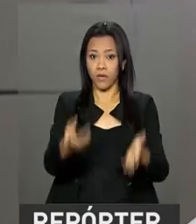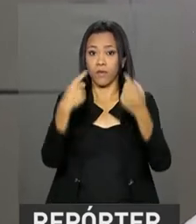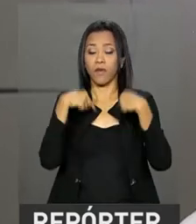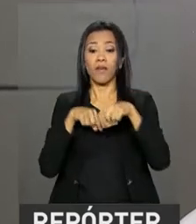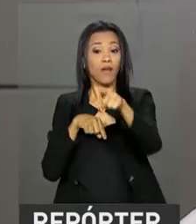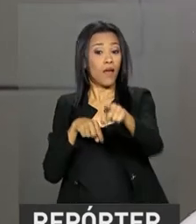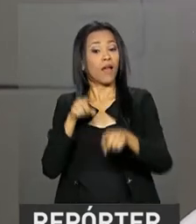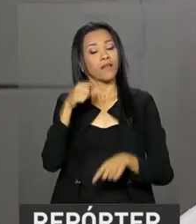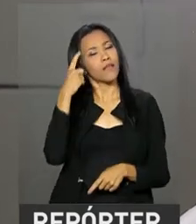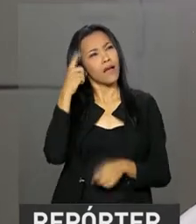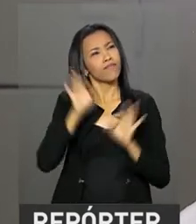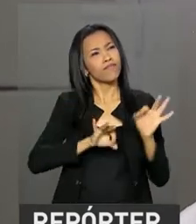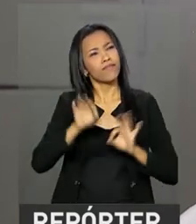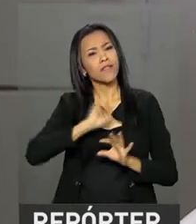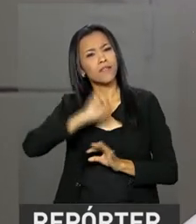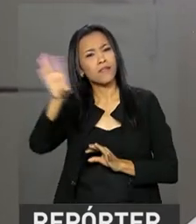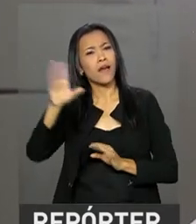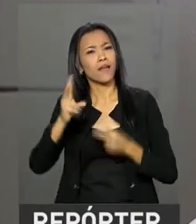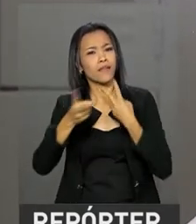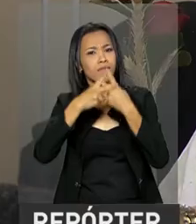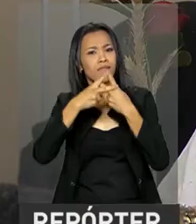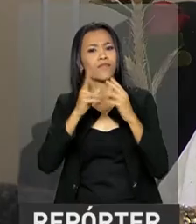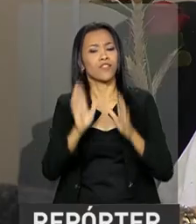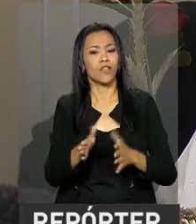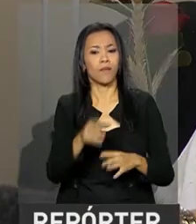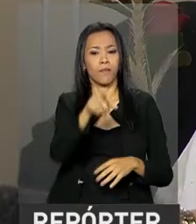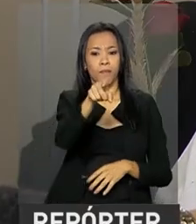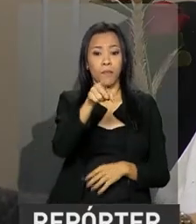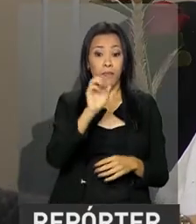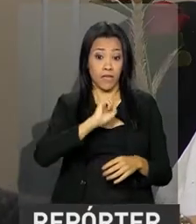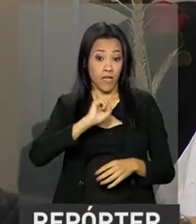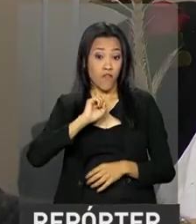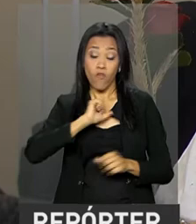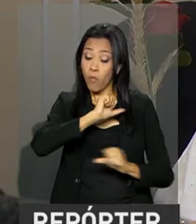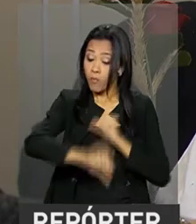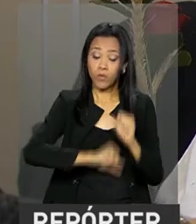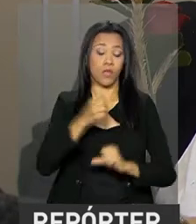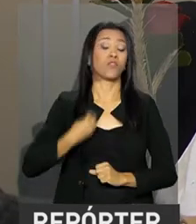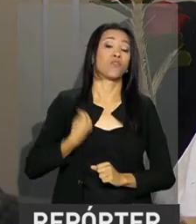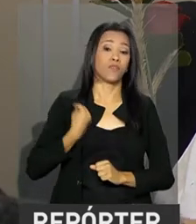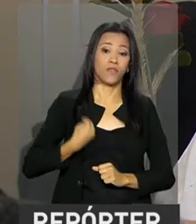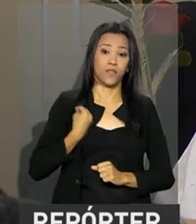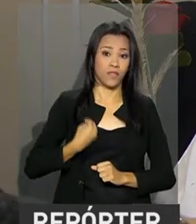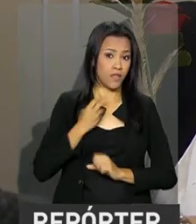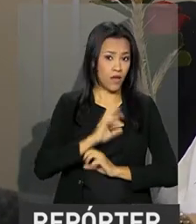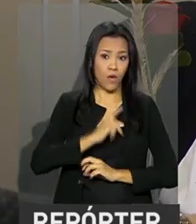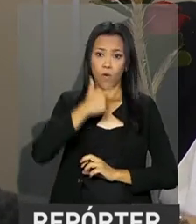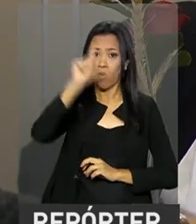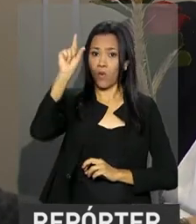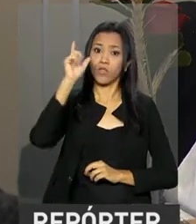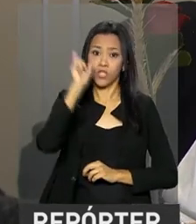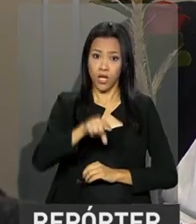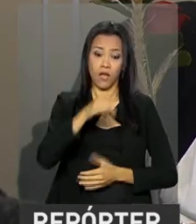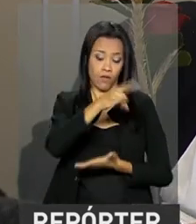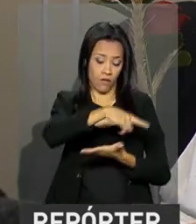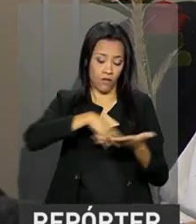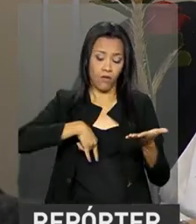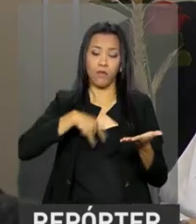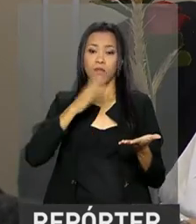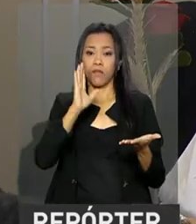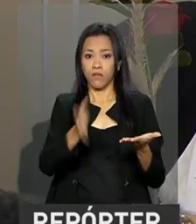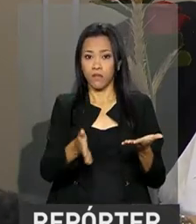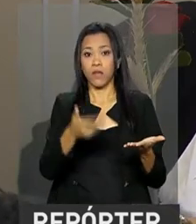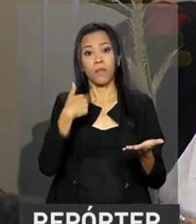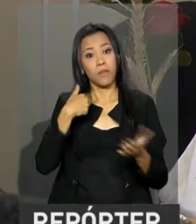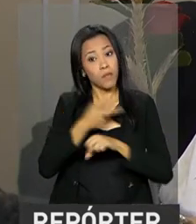faz planos para quando sair da penitenciária. Mudar de vida totalmente, ter uma outra vida, já com a documentação na mão, para